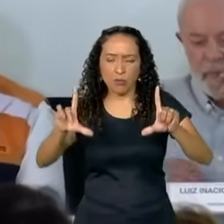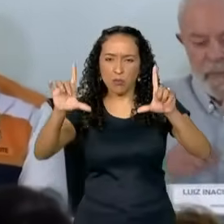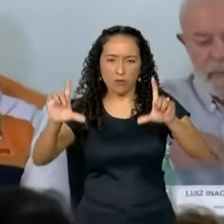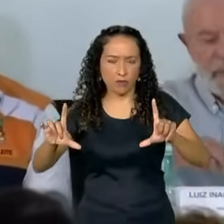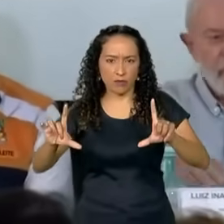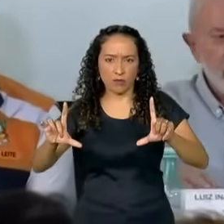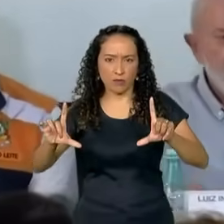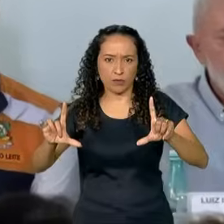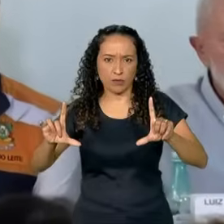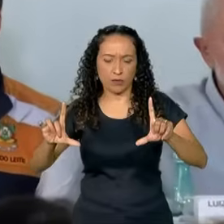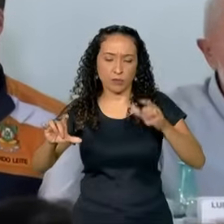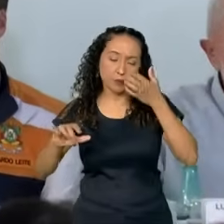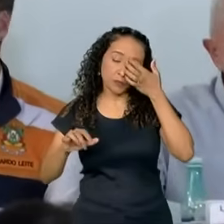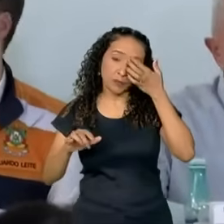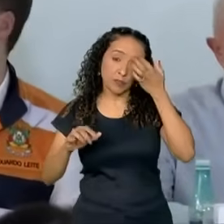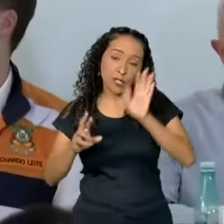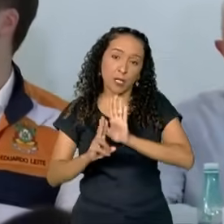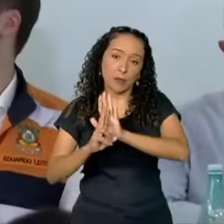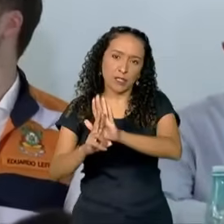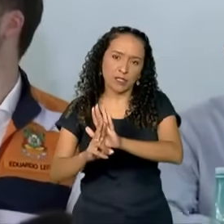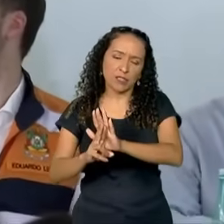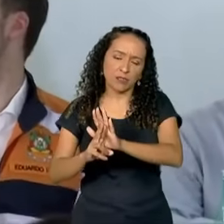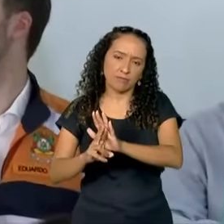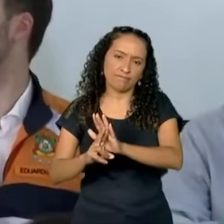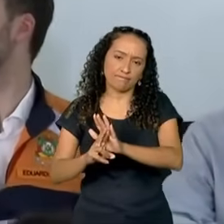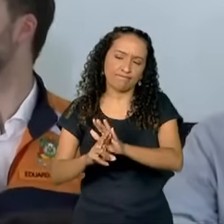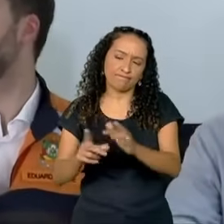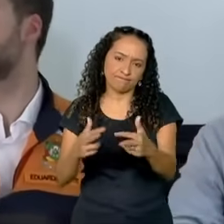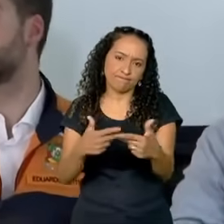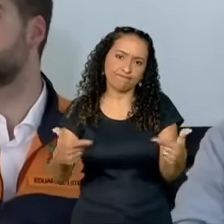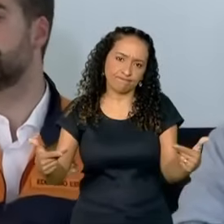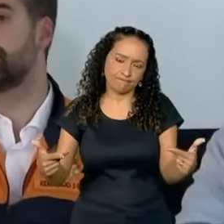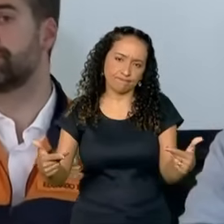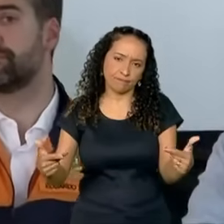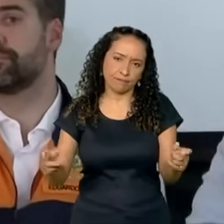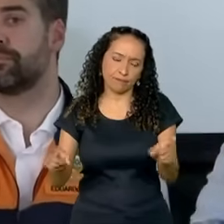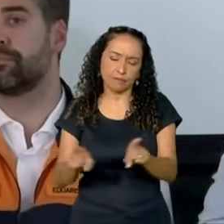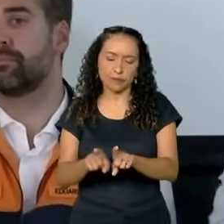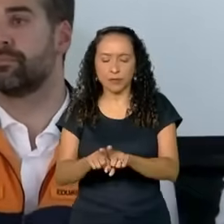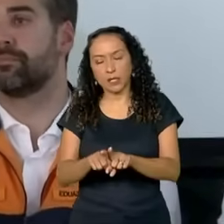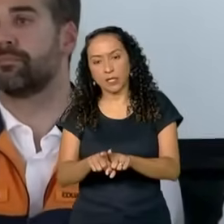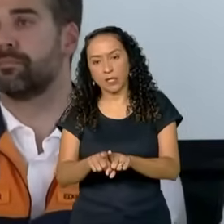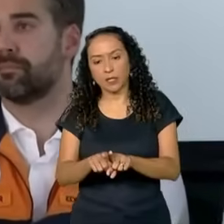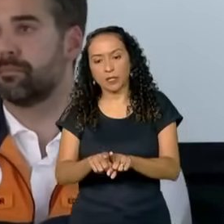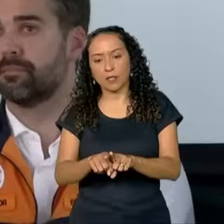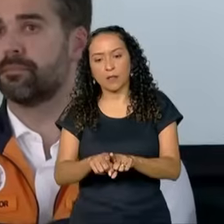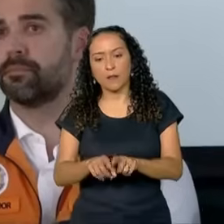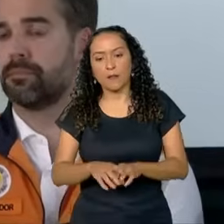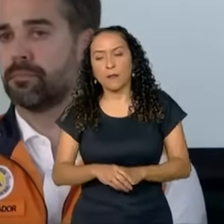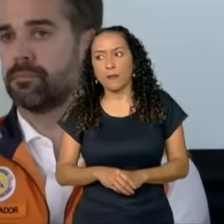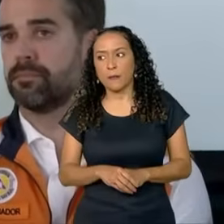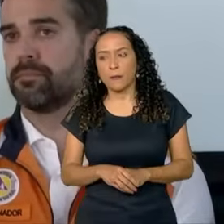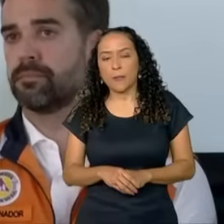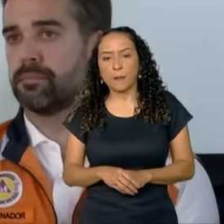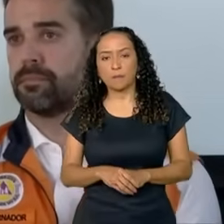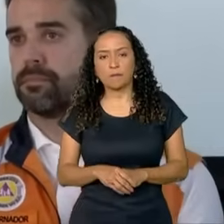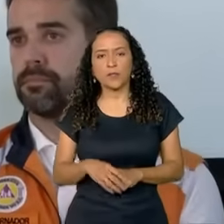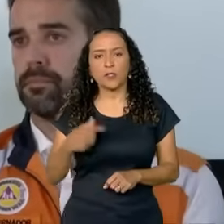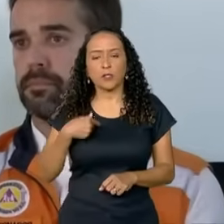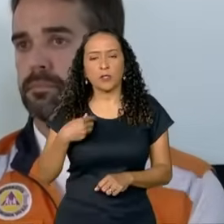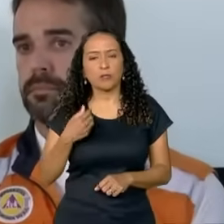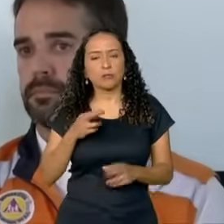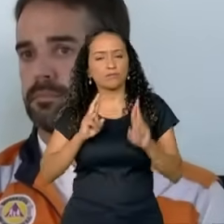foto. Ela representa muita coisa, prefeito, ela representa muita coisa, governador. E eu